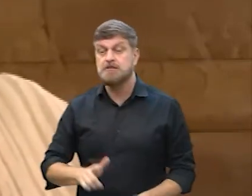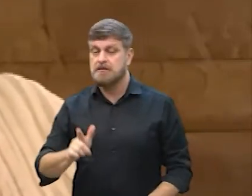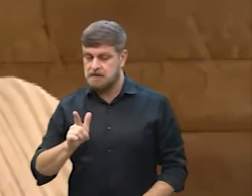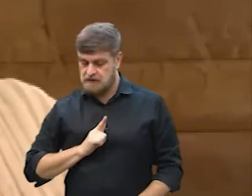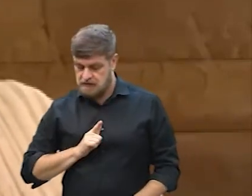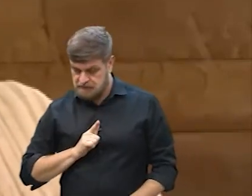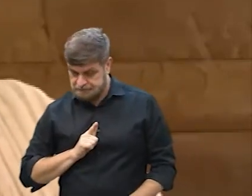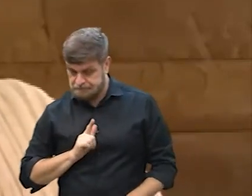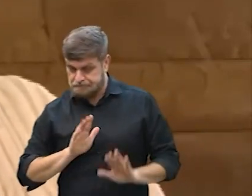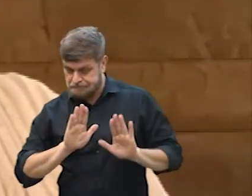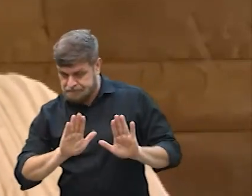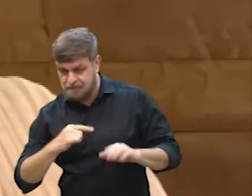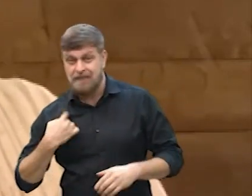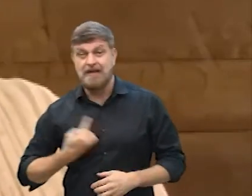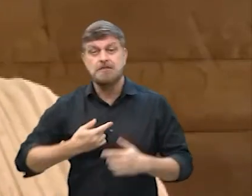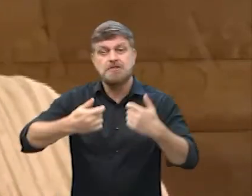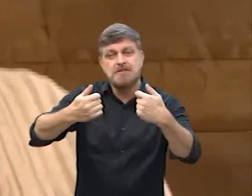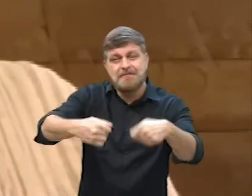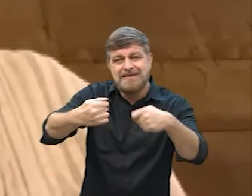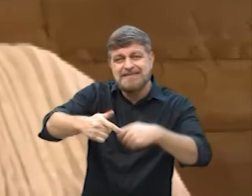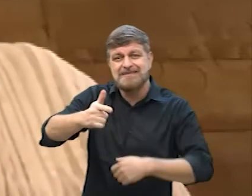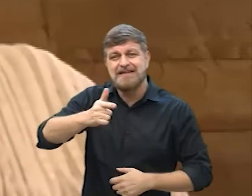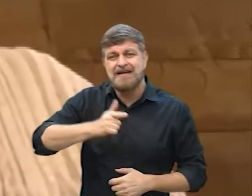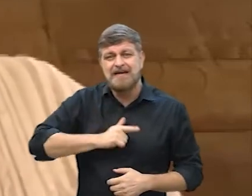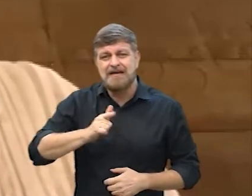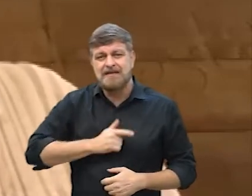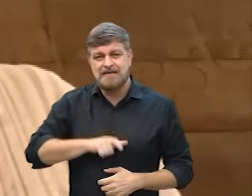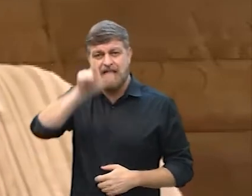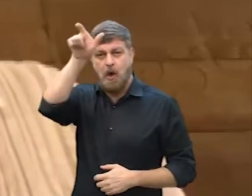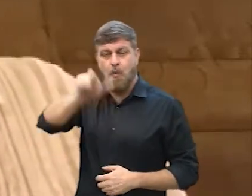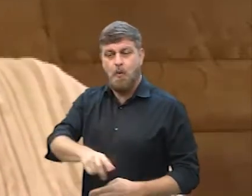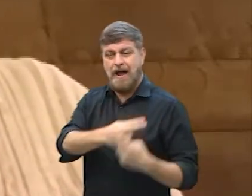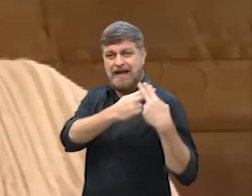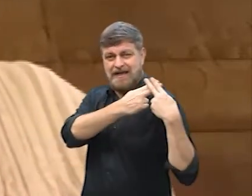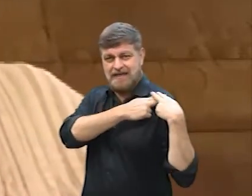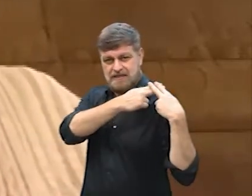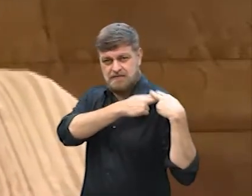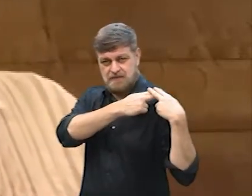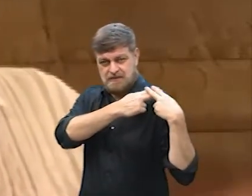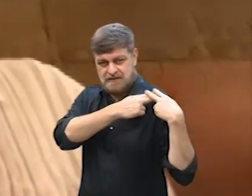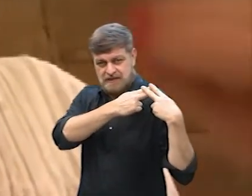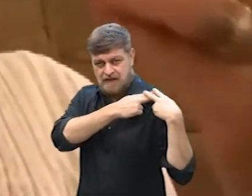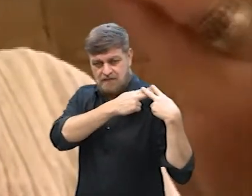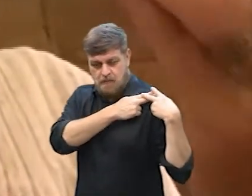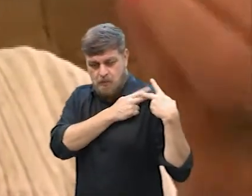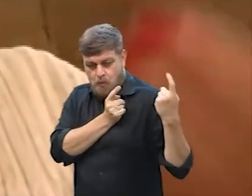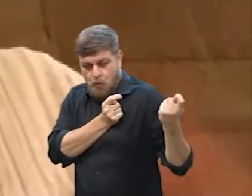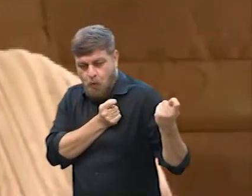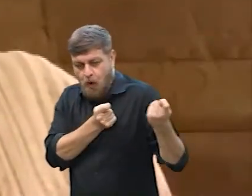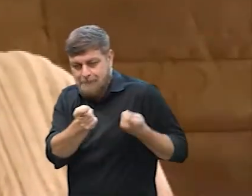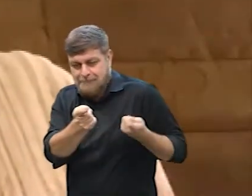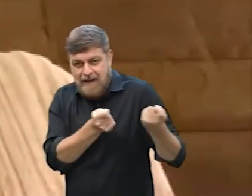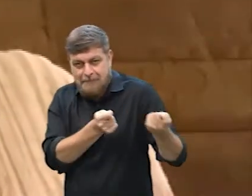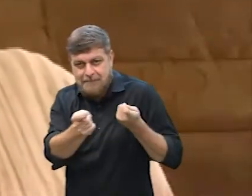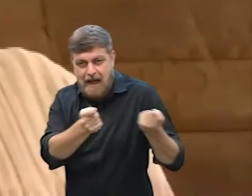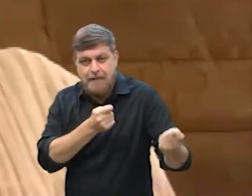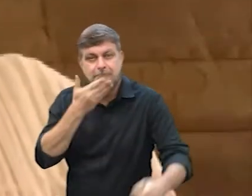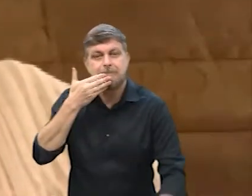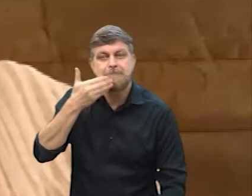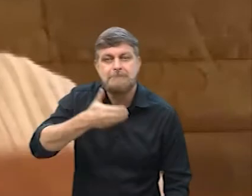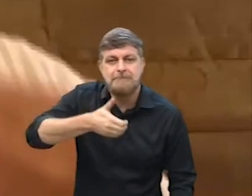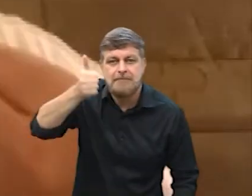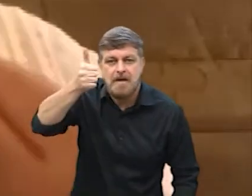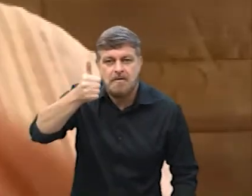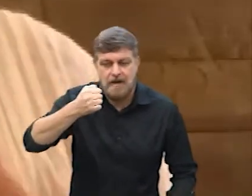mas é preciso que nós tenhamos um condutor, um balizador maior,